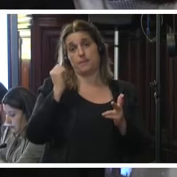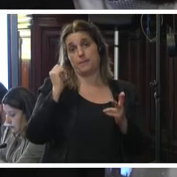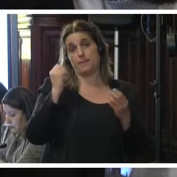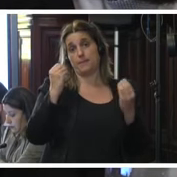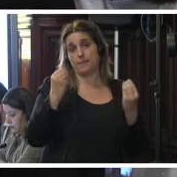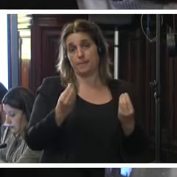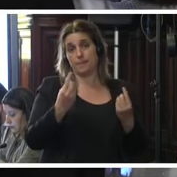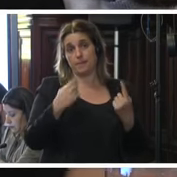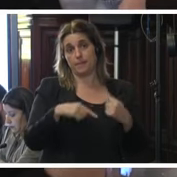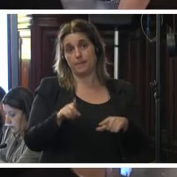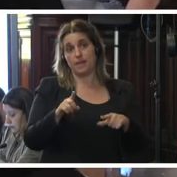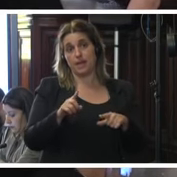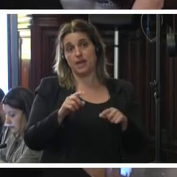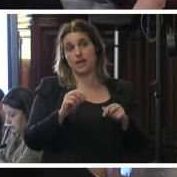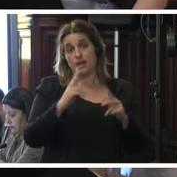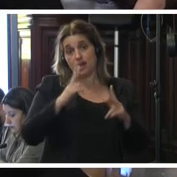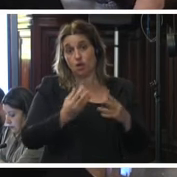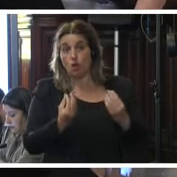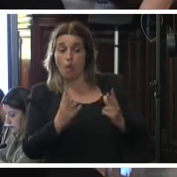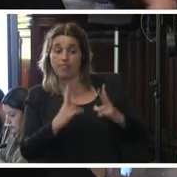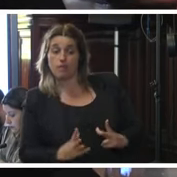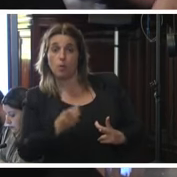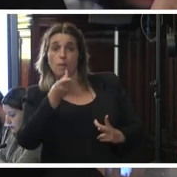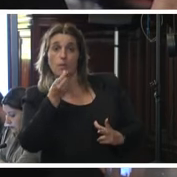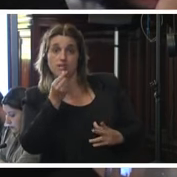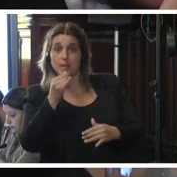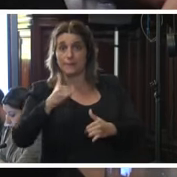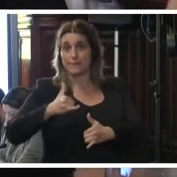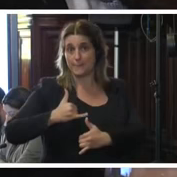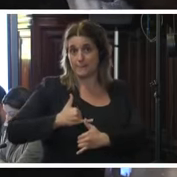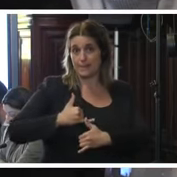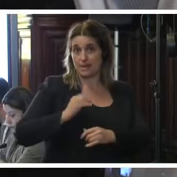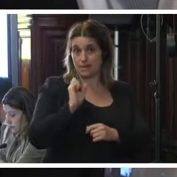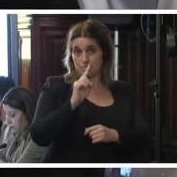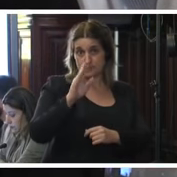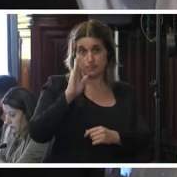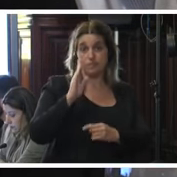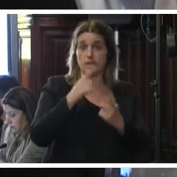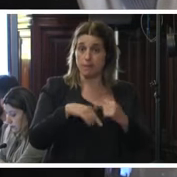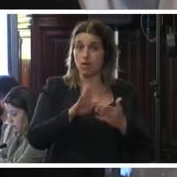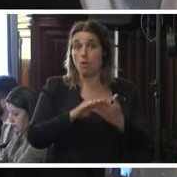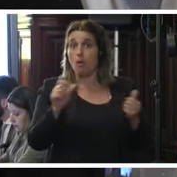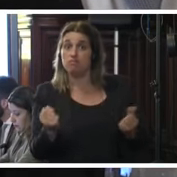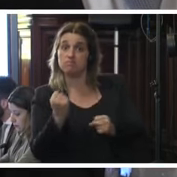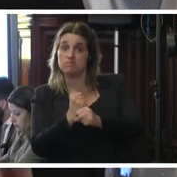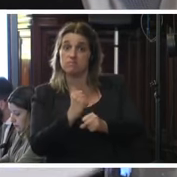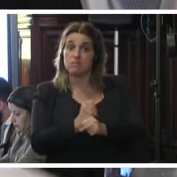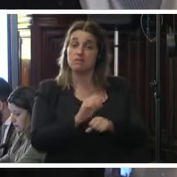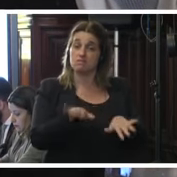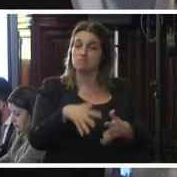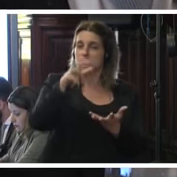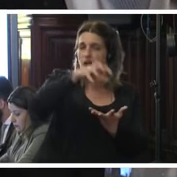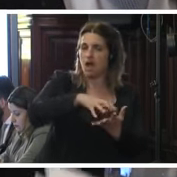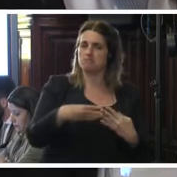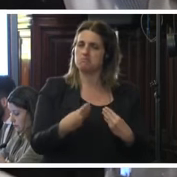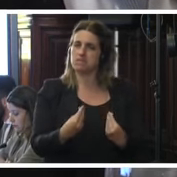militar, referentes aos procedimentos realizados em áreas sensíveis. Compreendem-se como áreas sensíveis aquelas onde se presume que possa